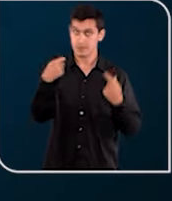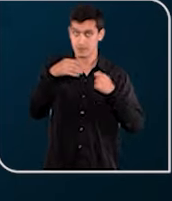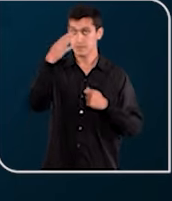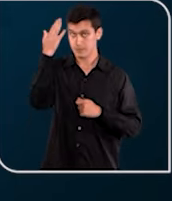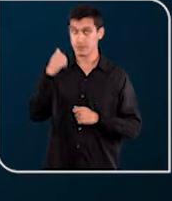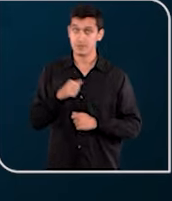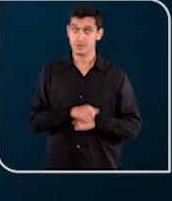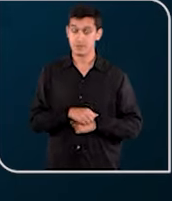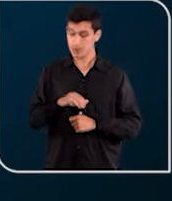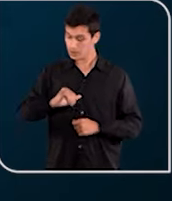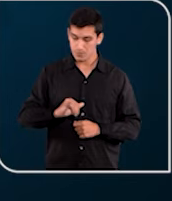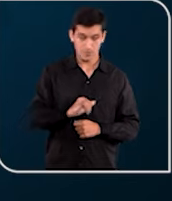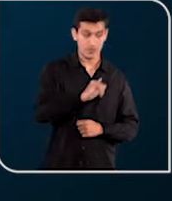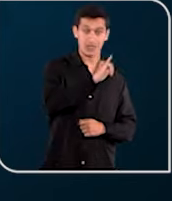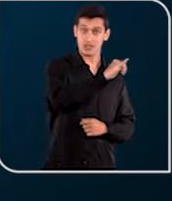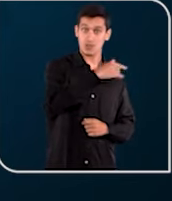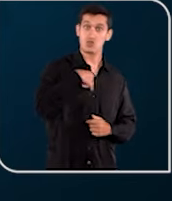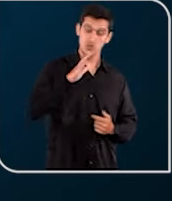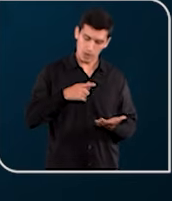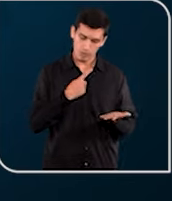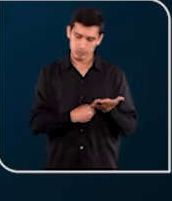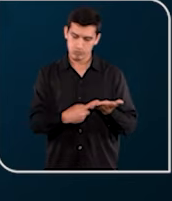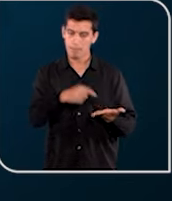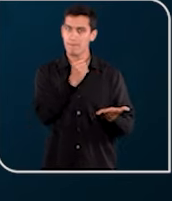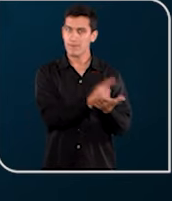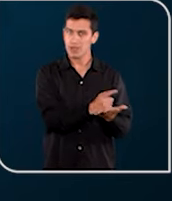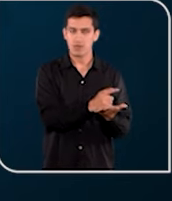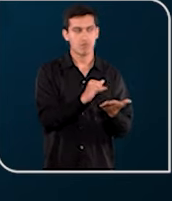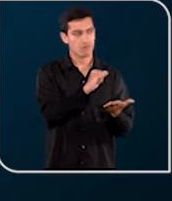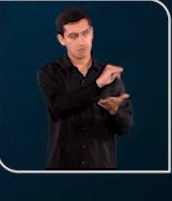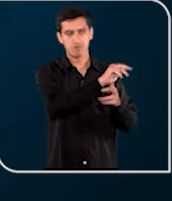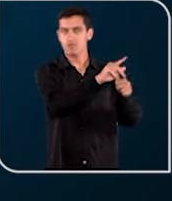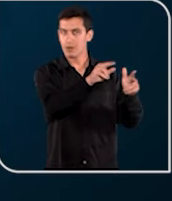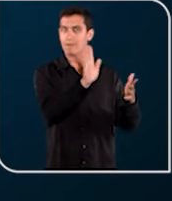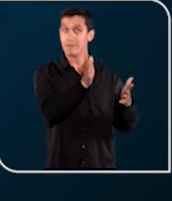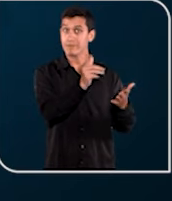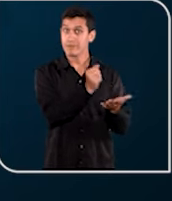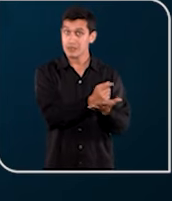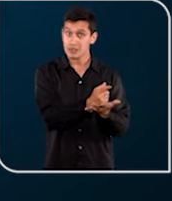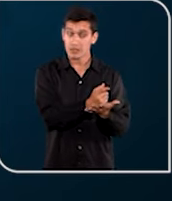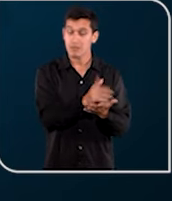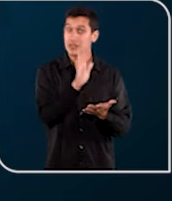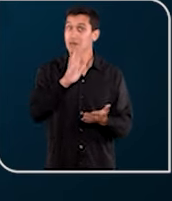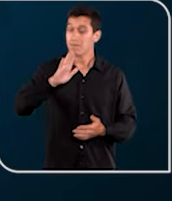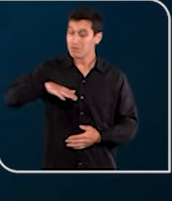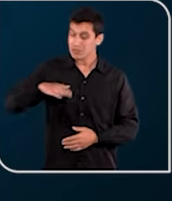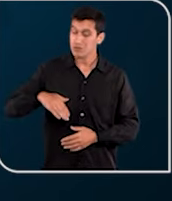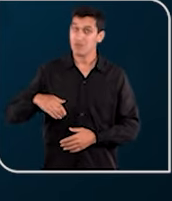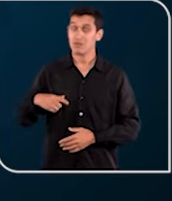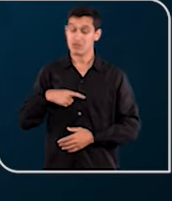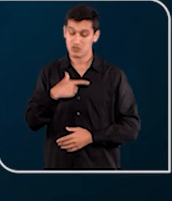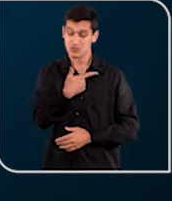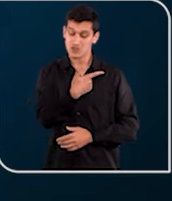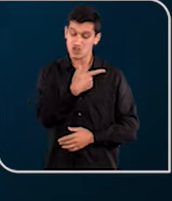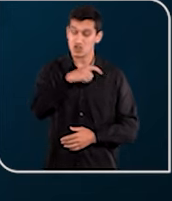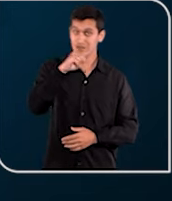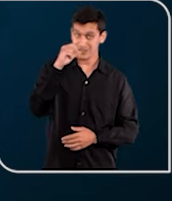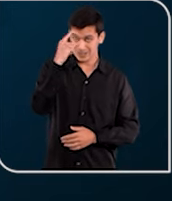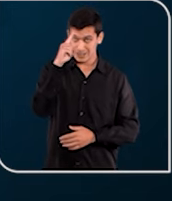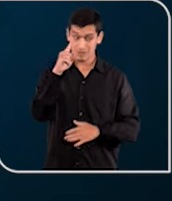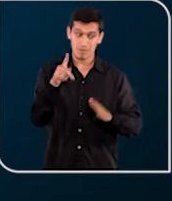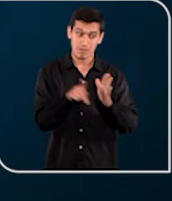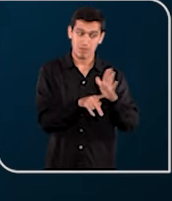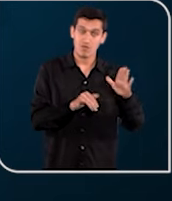saber para cancelamento de viagem pacote ou serviço turístico há menos de 29 dias do embarque a